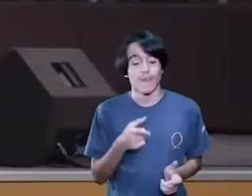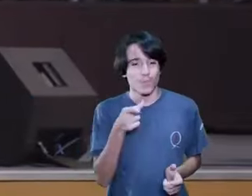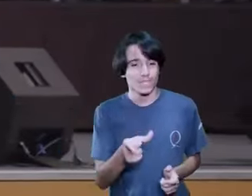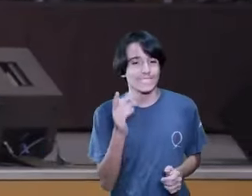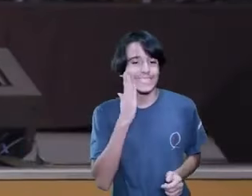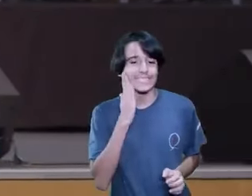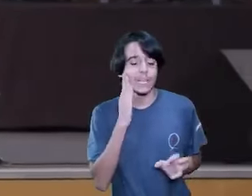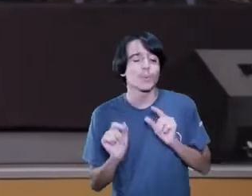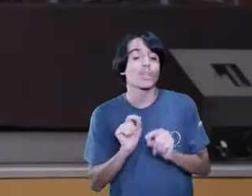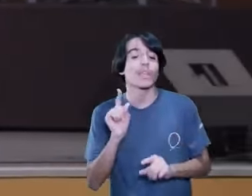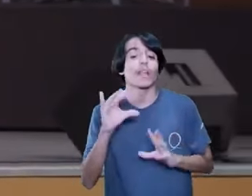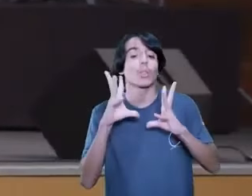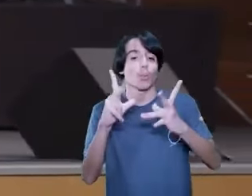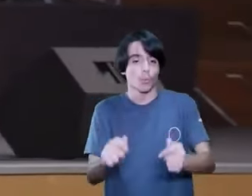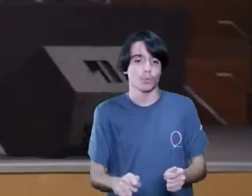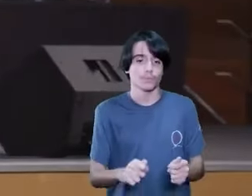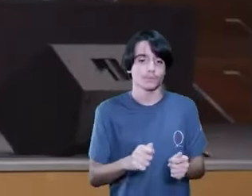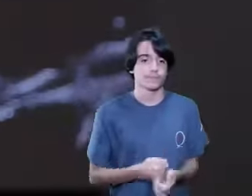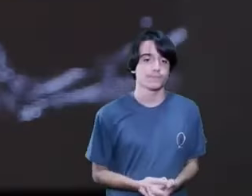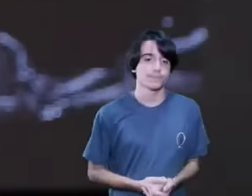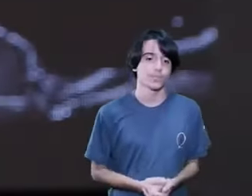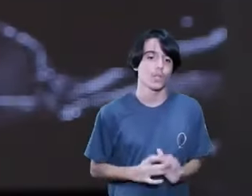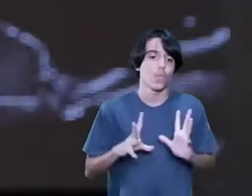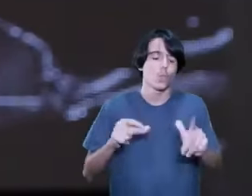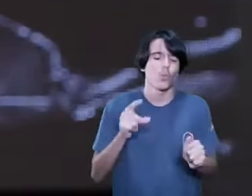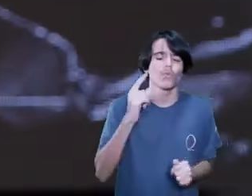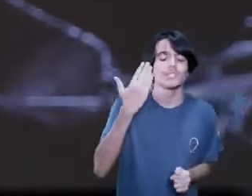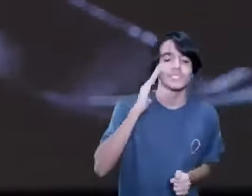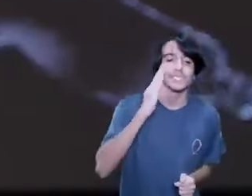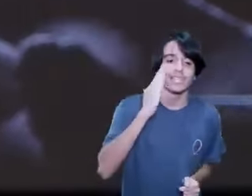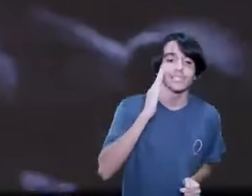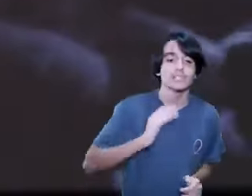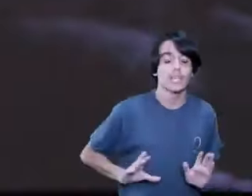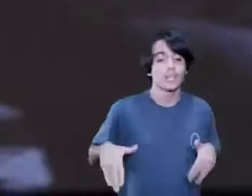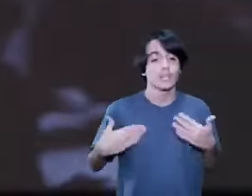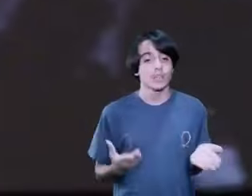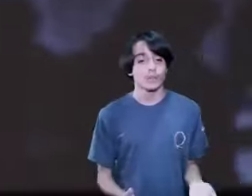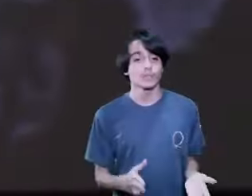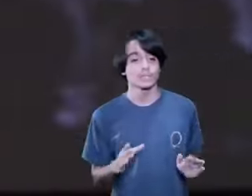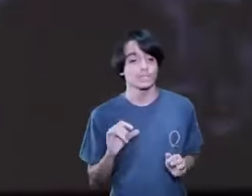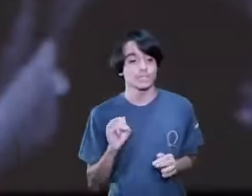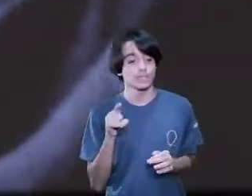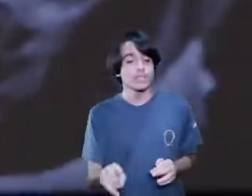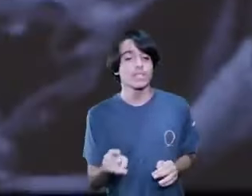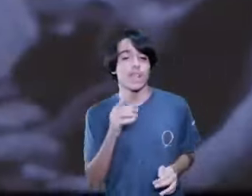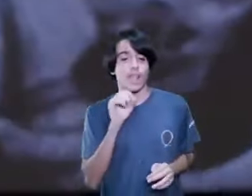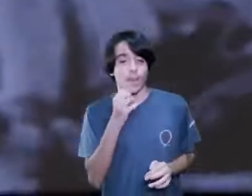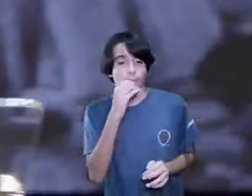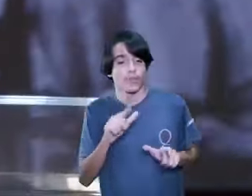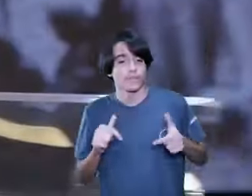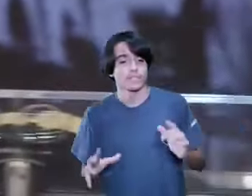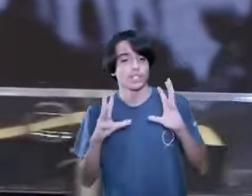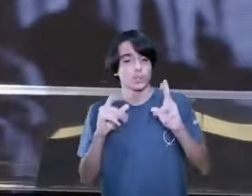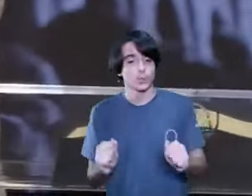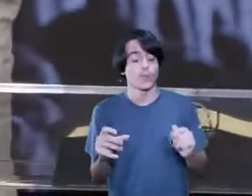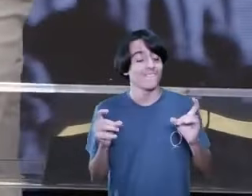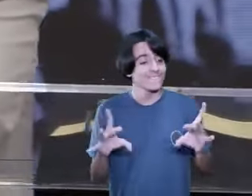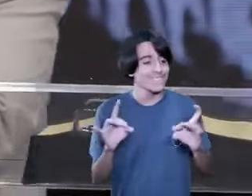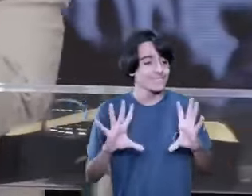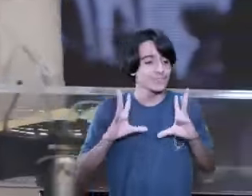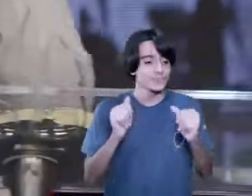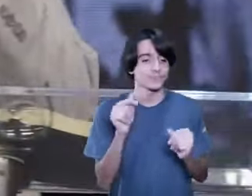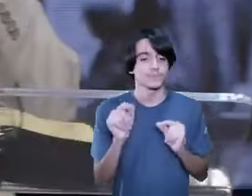tu sabe, tudo tu compreende. Então, já que você é bom no tudo, vai, vende tudo